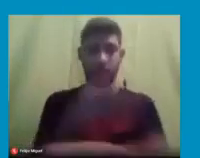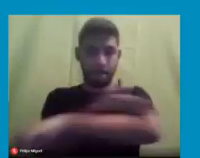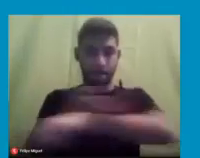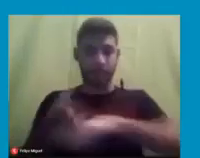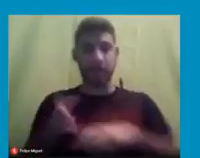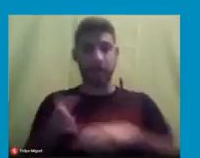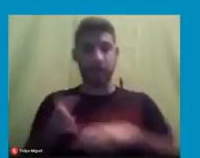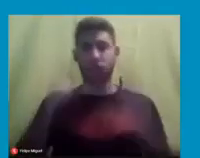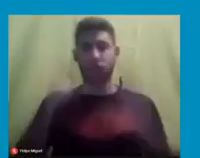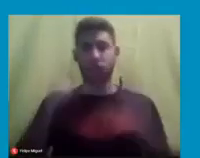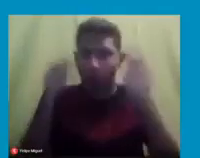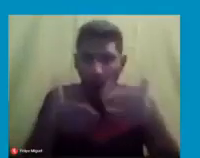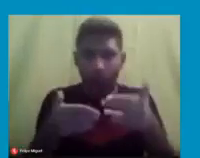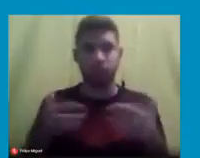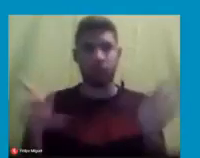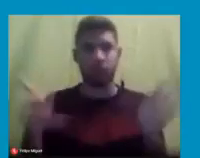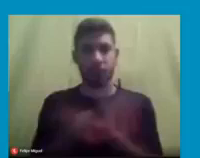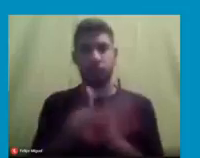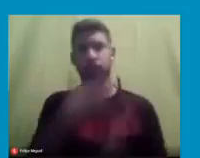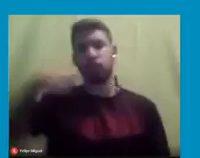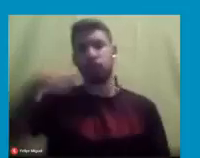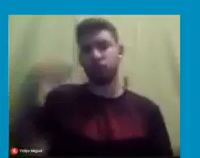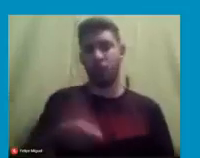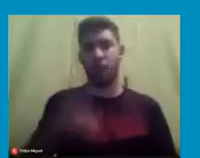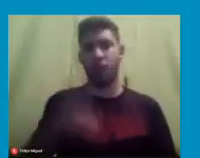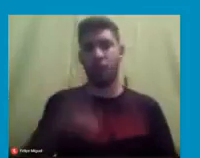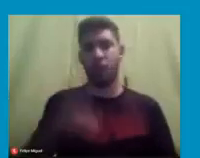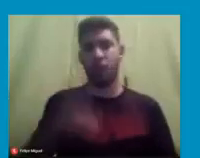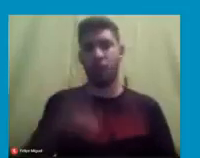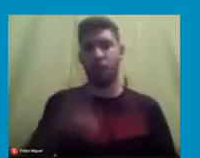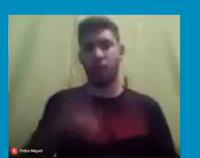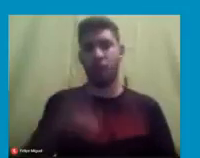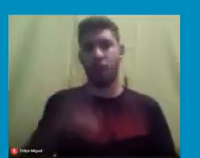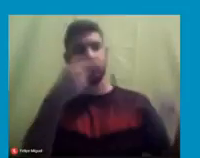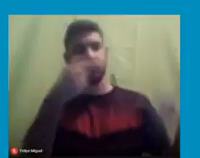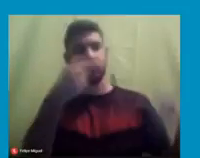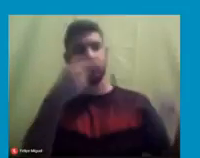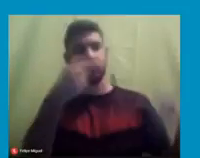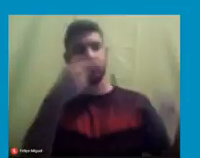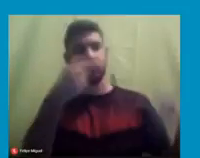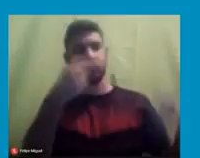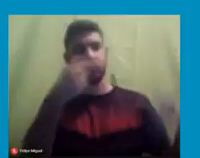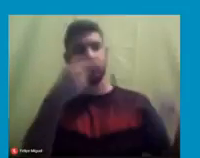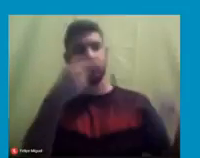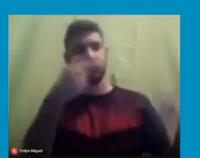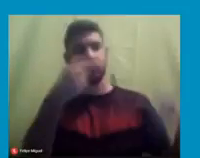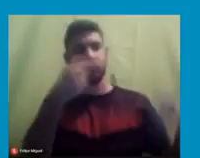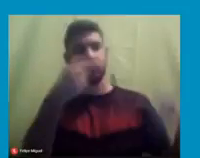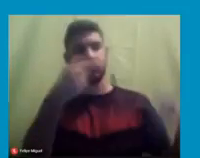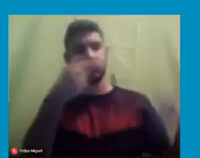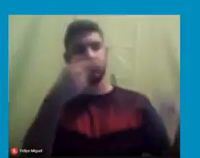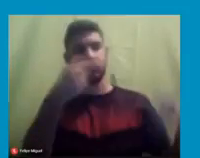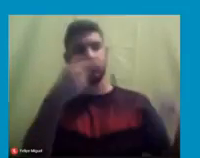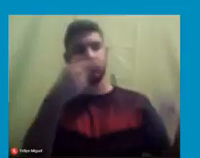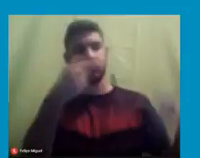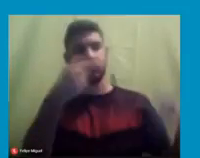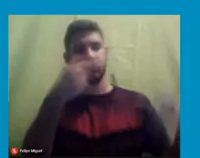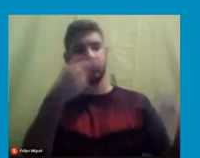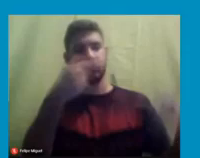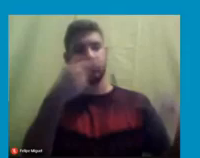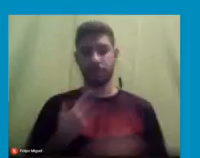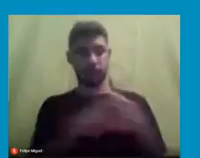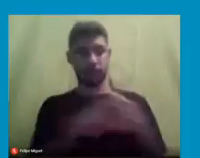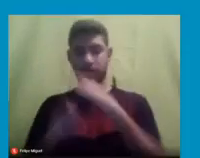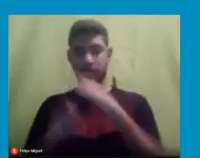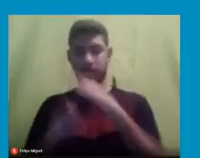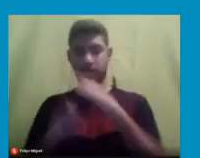branco-centrado, né, cis-heterocentrado, então também tem várias críticas a serem feitas a toda essa lógica de poder, também dentro das